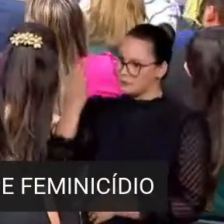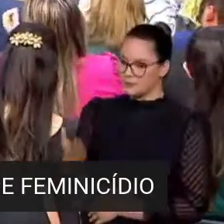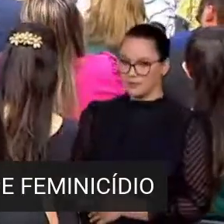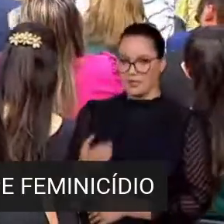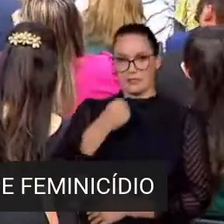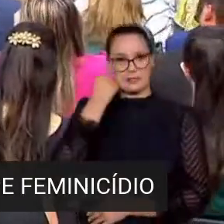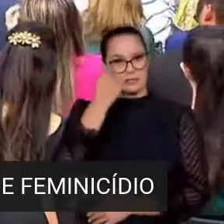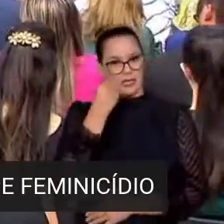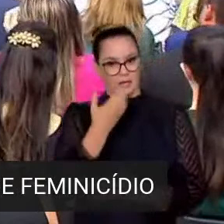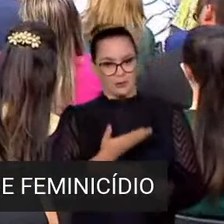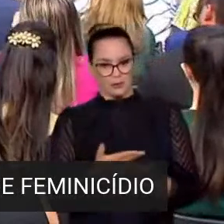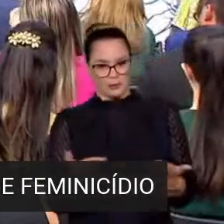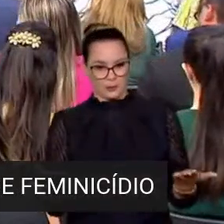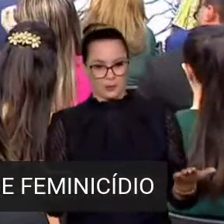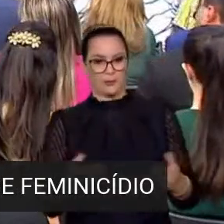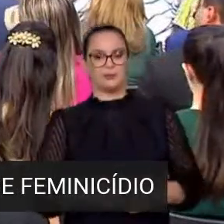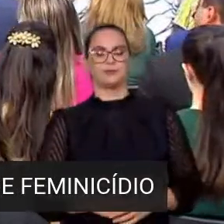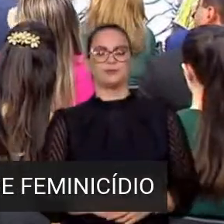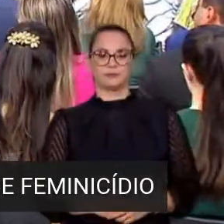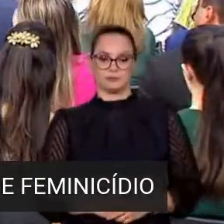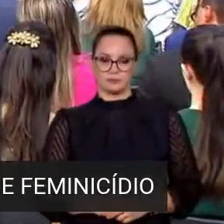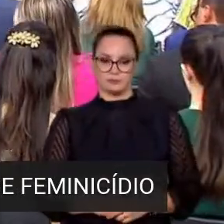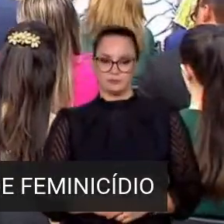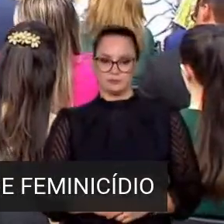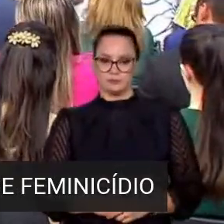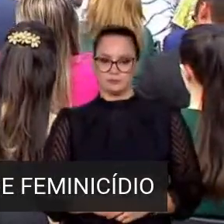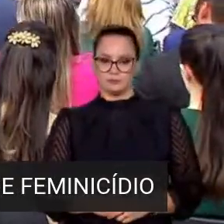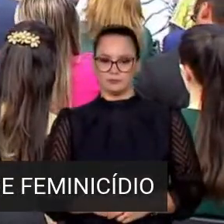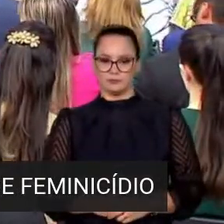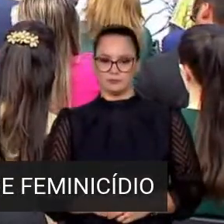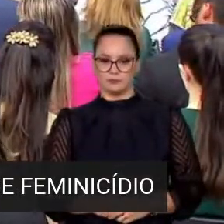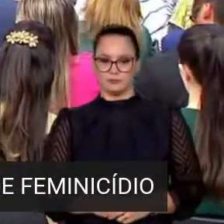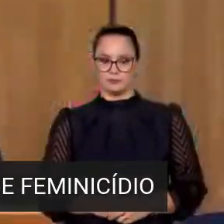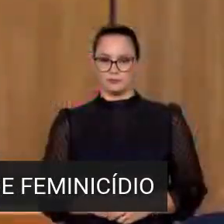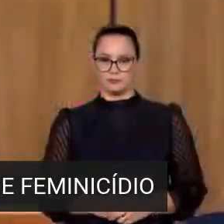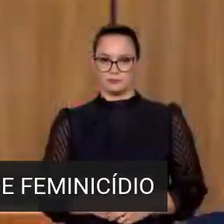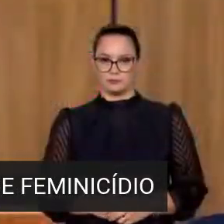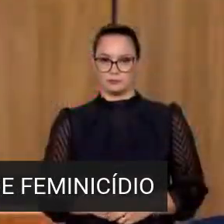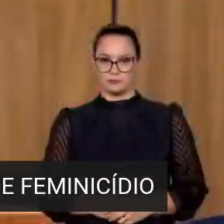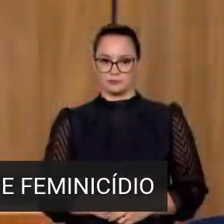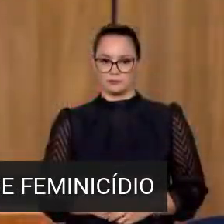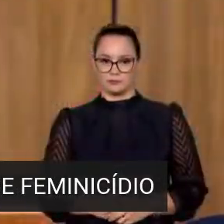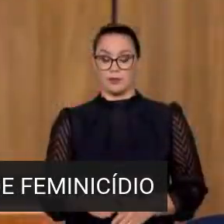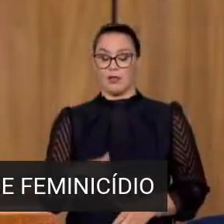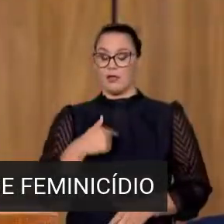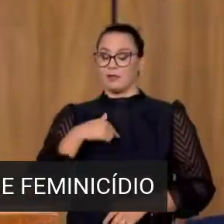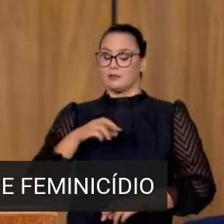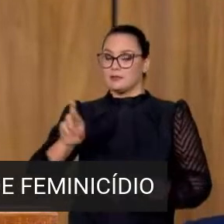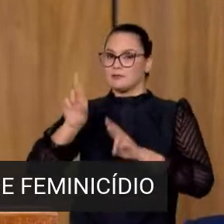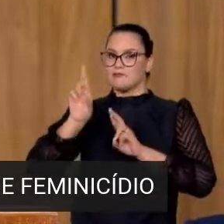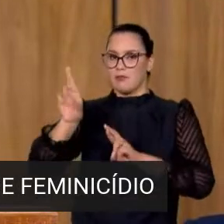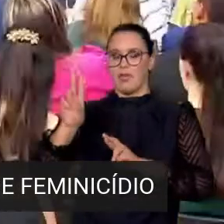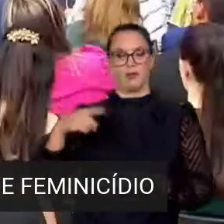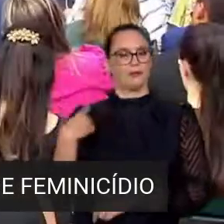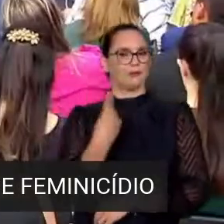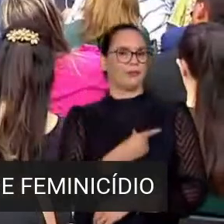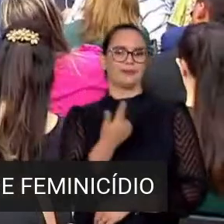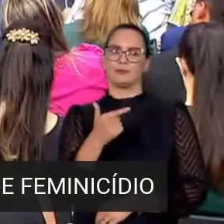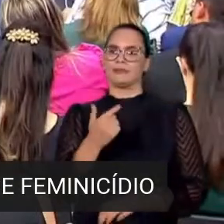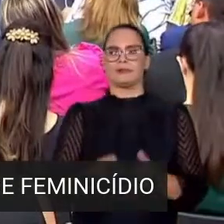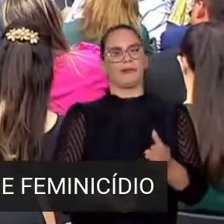senadoras e aos deputados e senadores que aprovaram essa lei. Eu espero que a gente não tenha que fazer mais